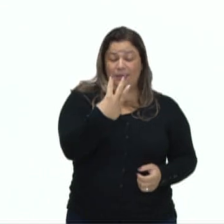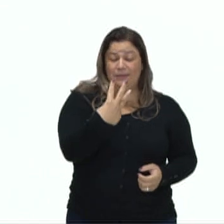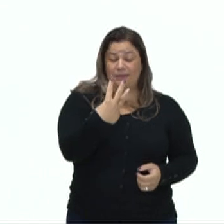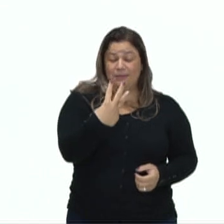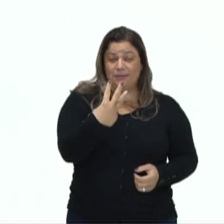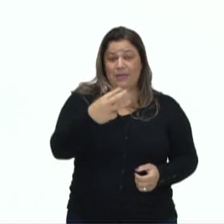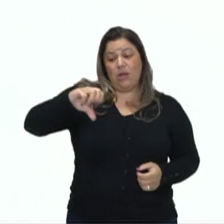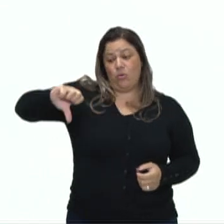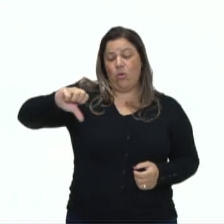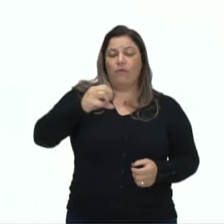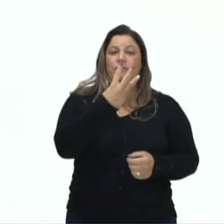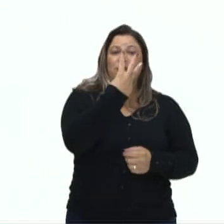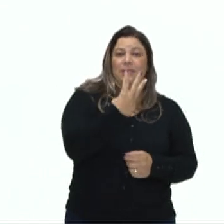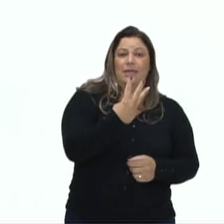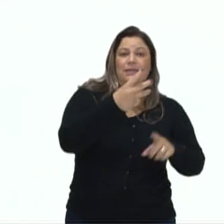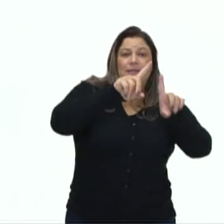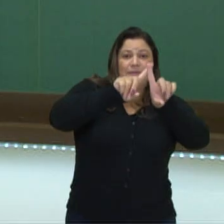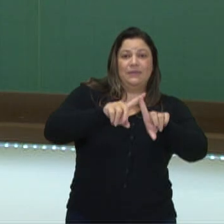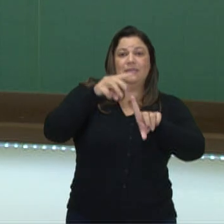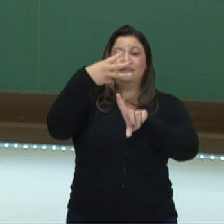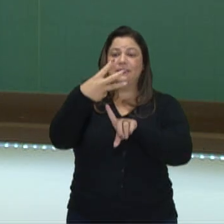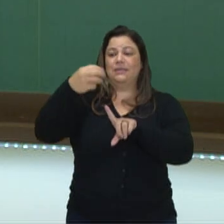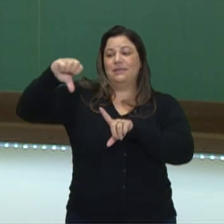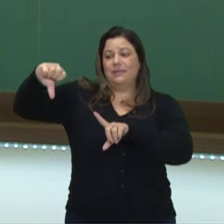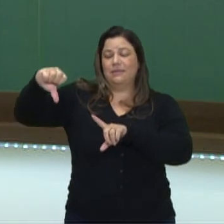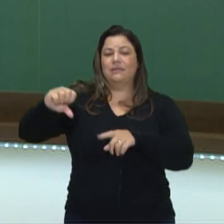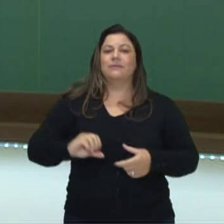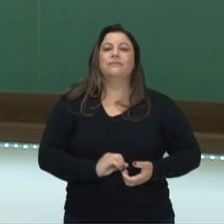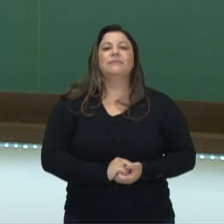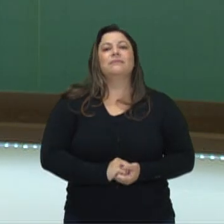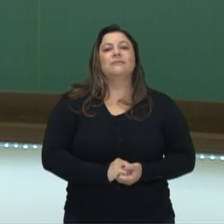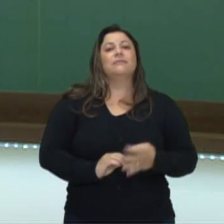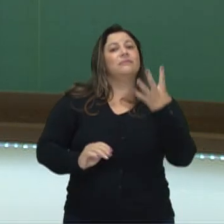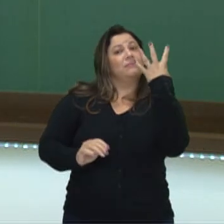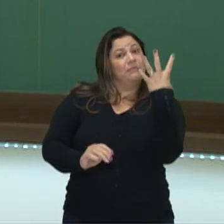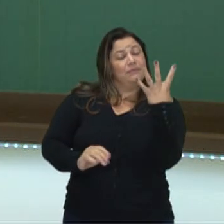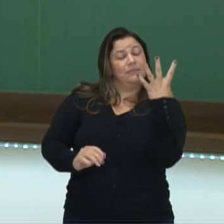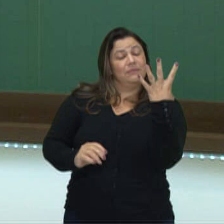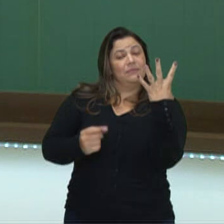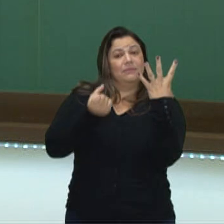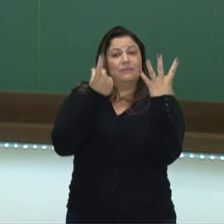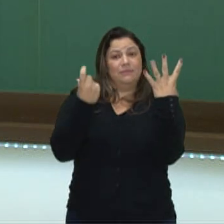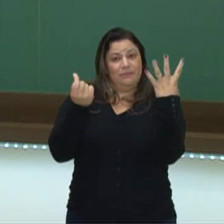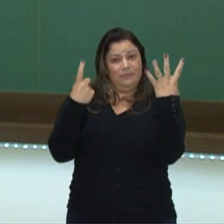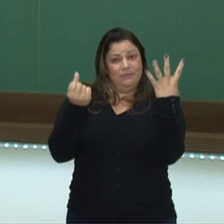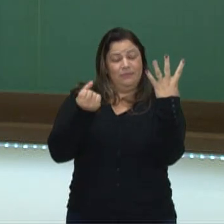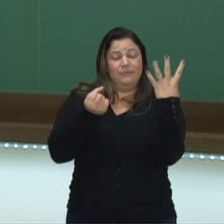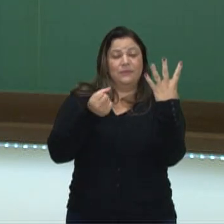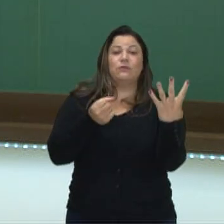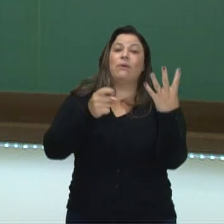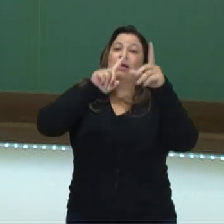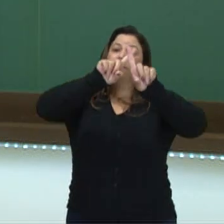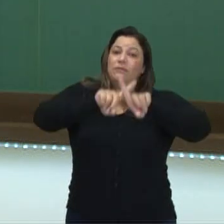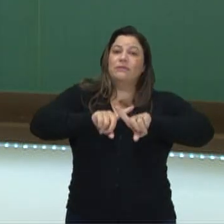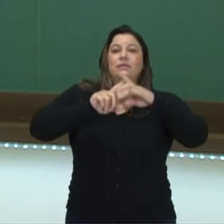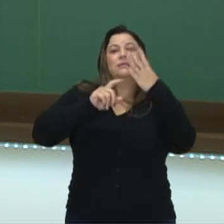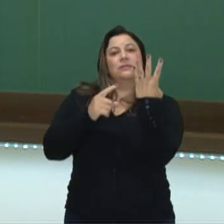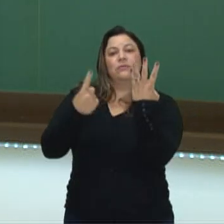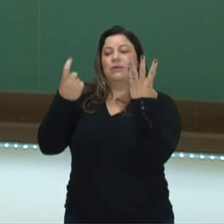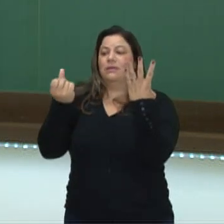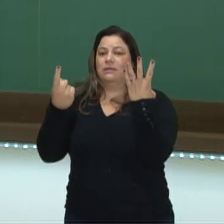É o 9. Porque 3 vezes 3 é 9. E com o 4? É 16. Por quê? Porque 4 vezes